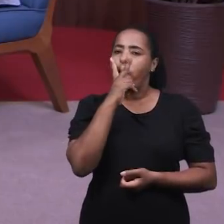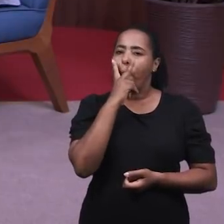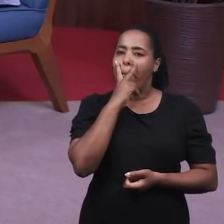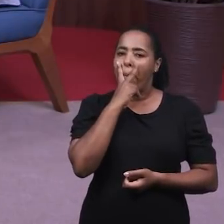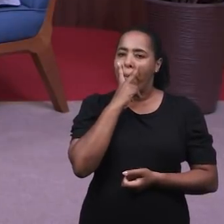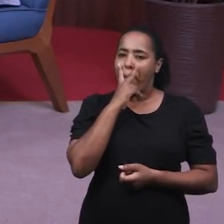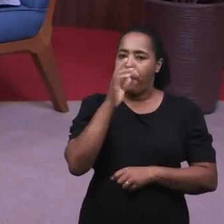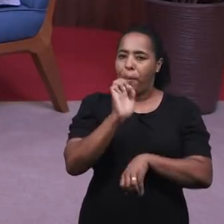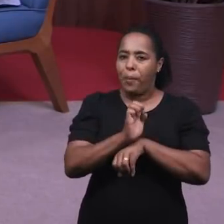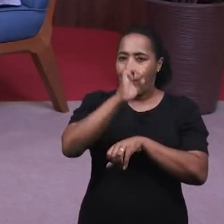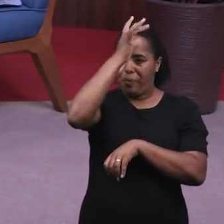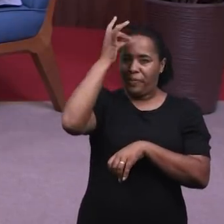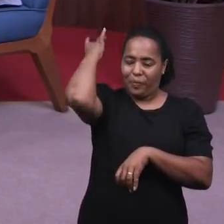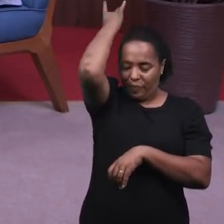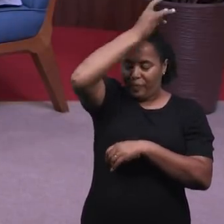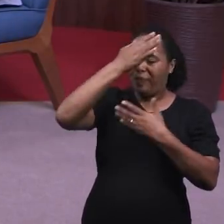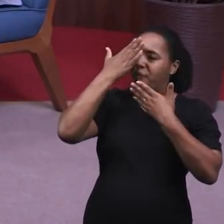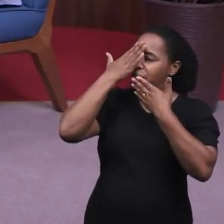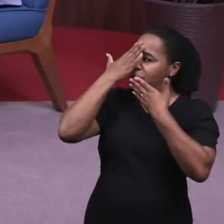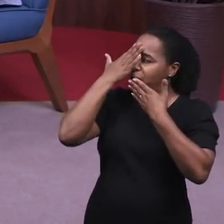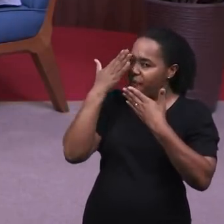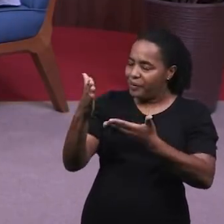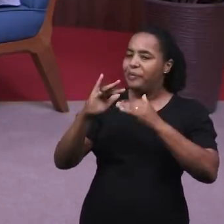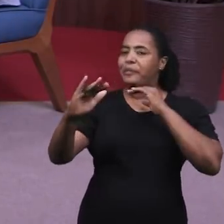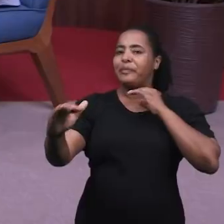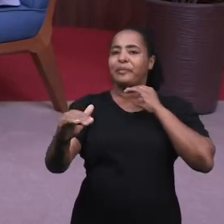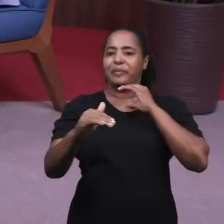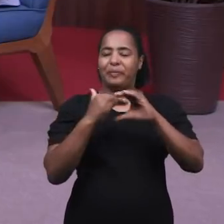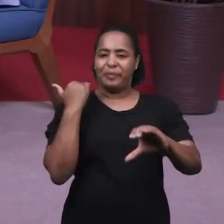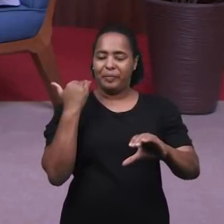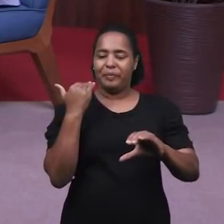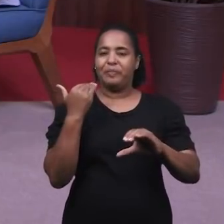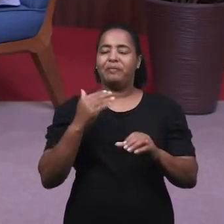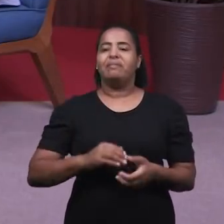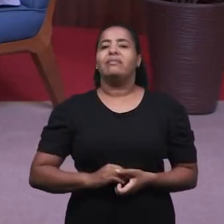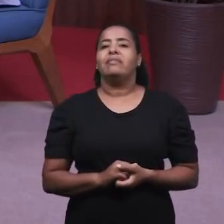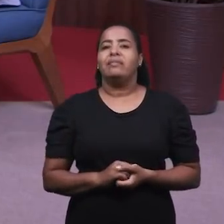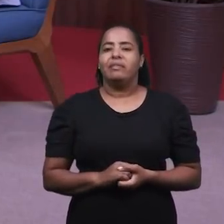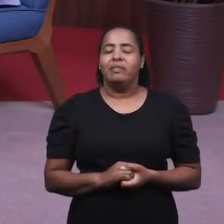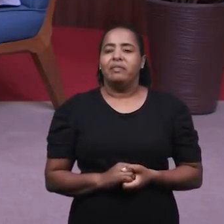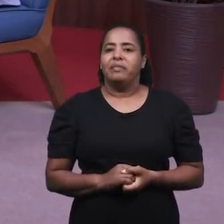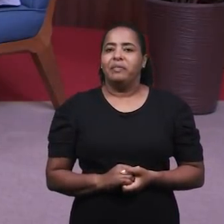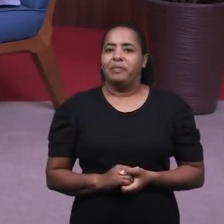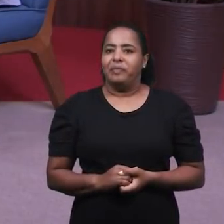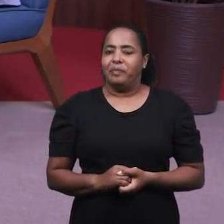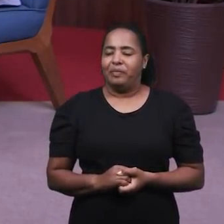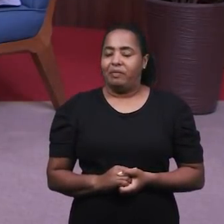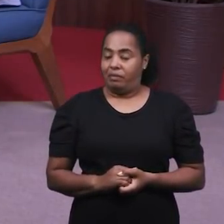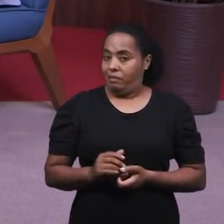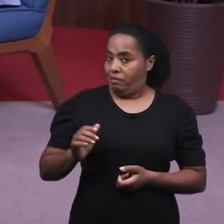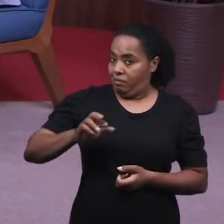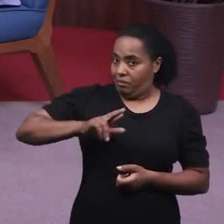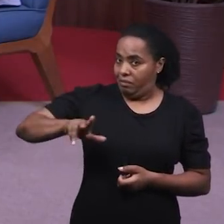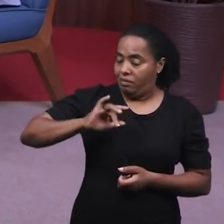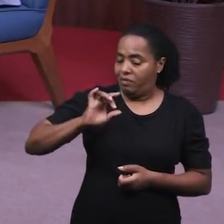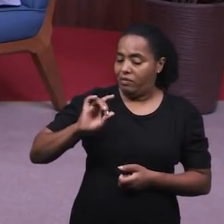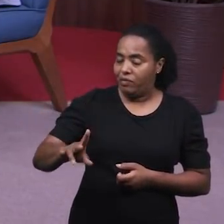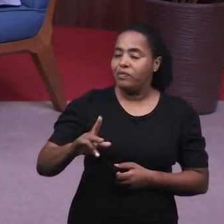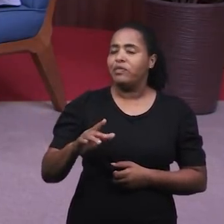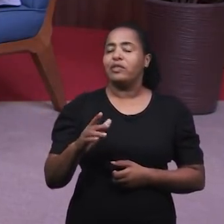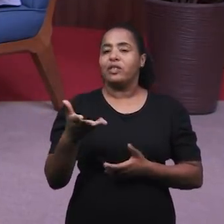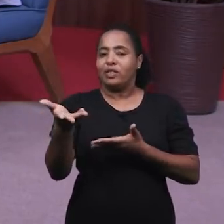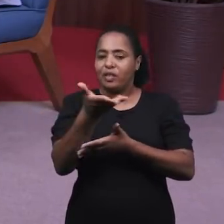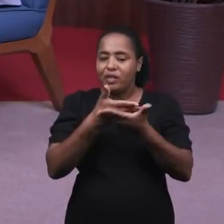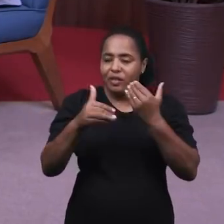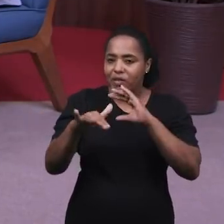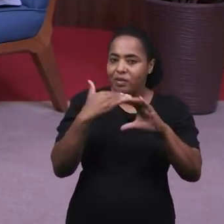Vitória, Espírito Santo. Obrigado, Eduardo, por ter enviado a sua participação. Mas nós não só trazemos participação escrita,